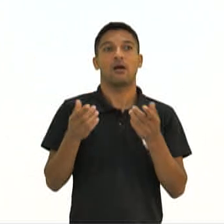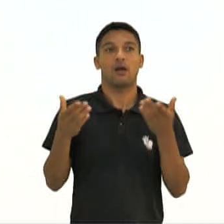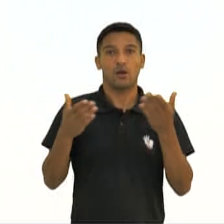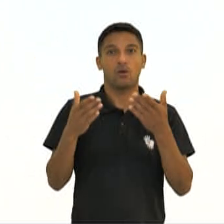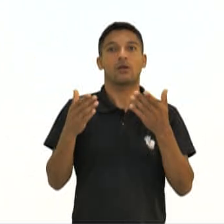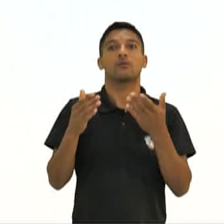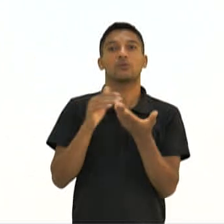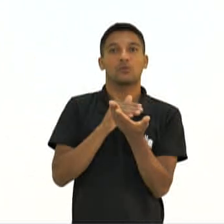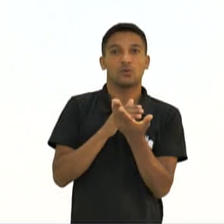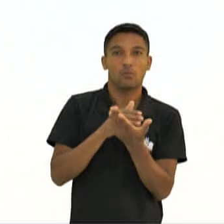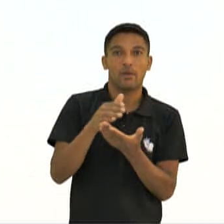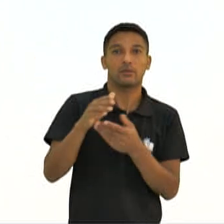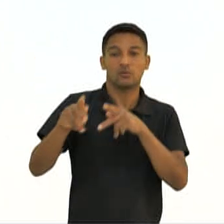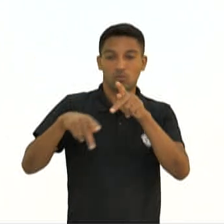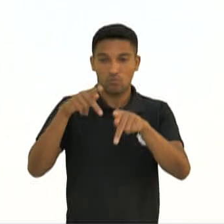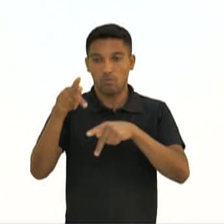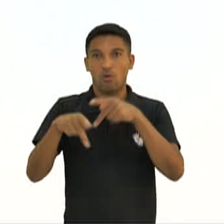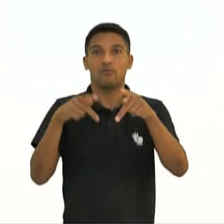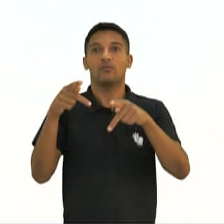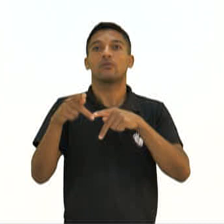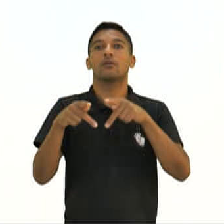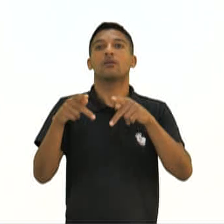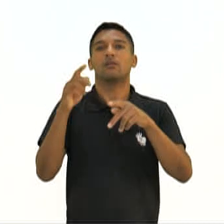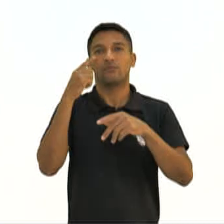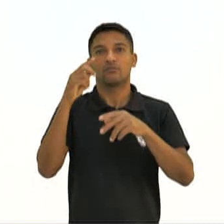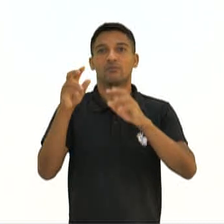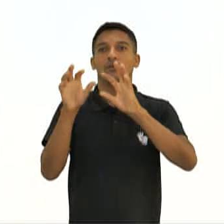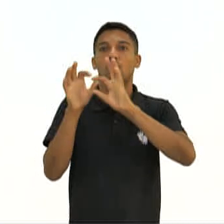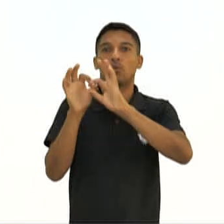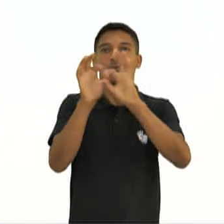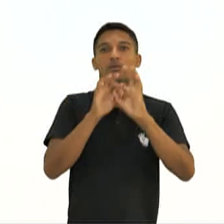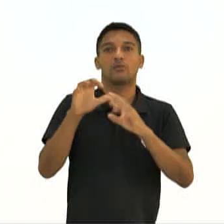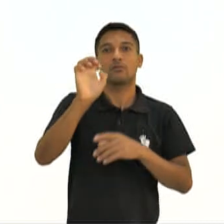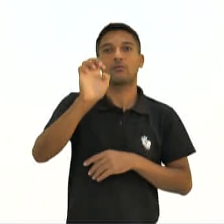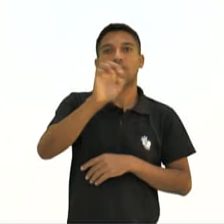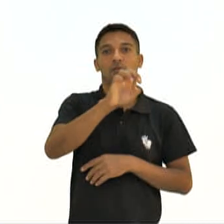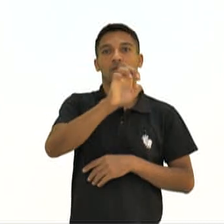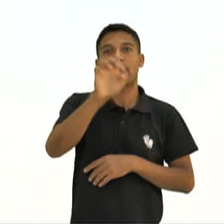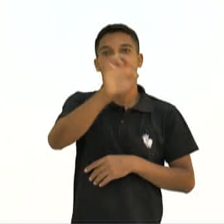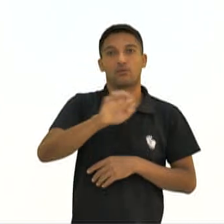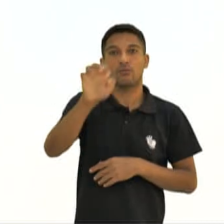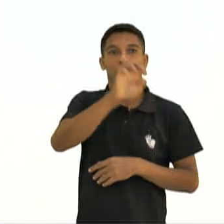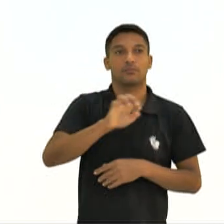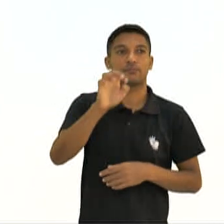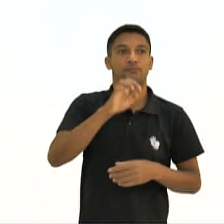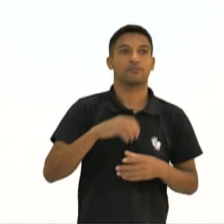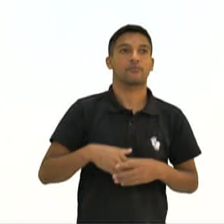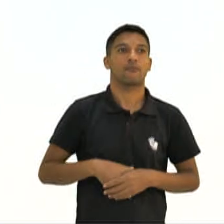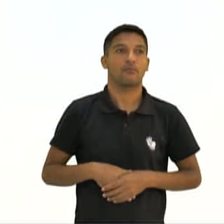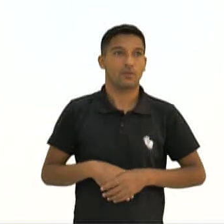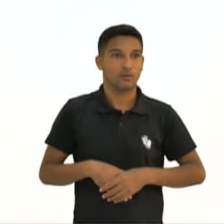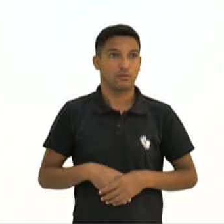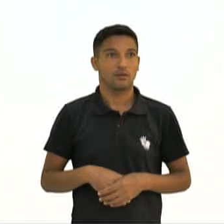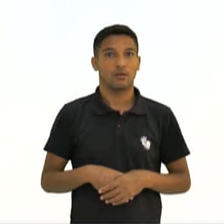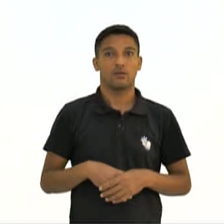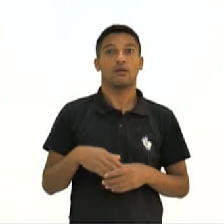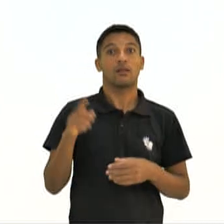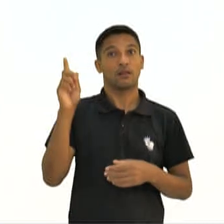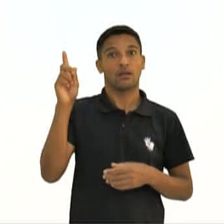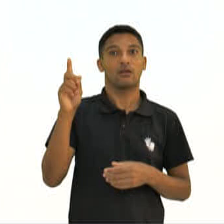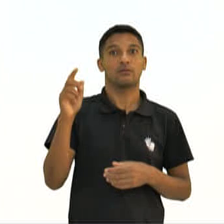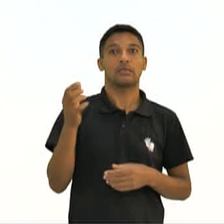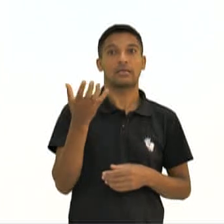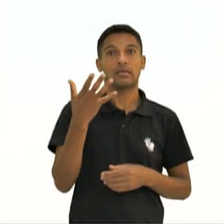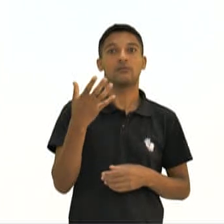união da população, a União Europeia, né? Por isso tem esse nome também. Depois de tantas guerras e crises por que passou, vencer a pobreza e a miséria das